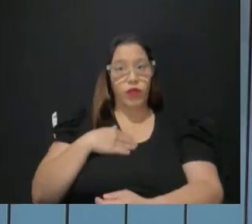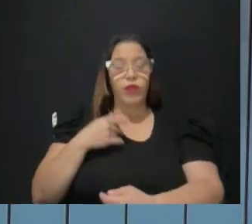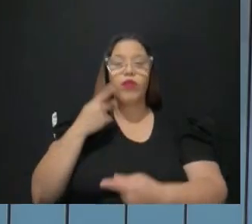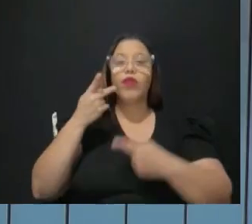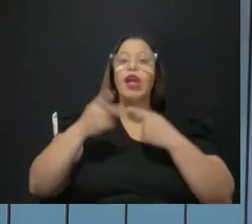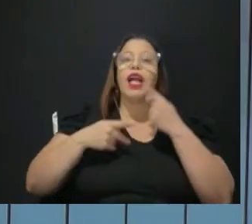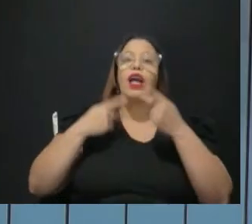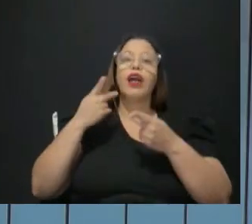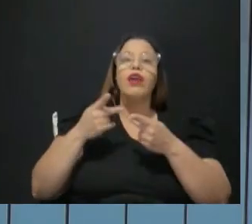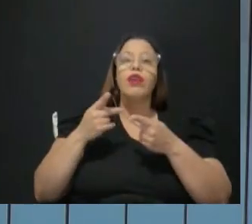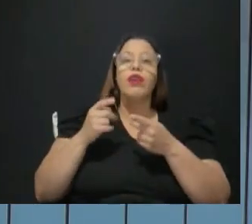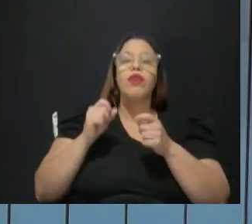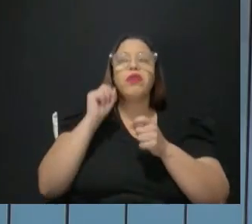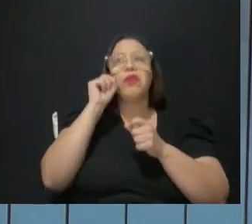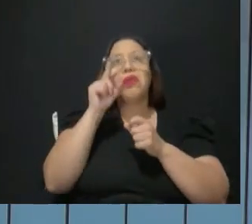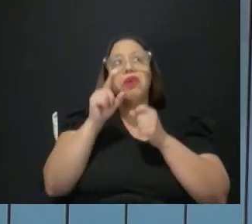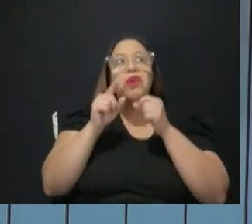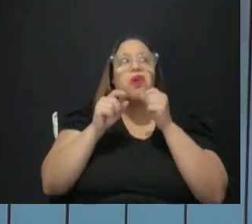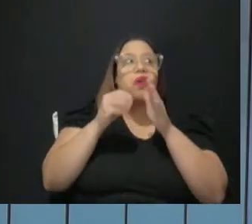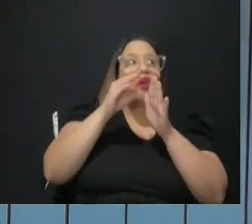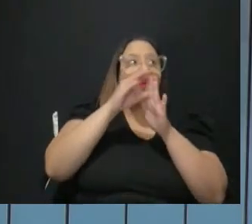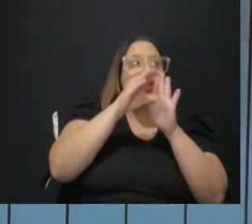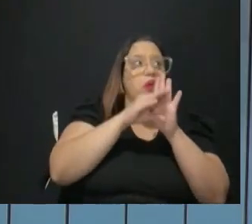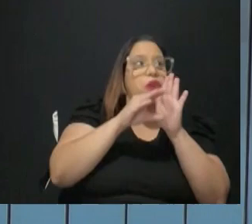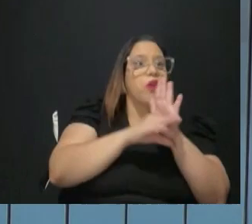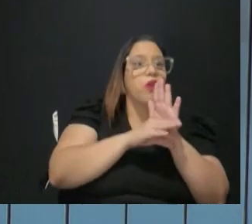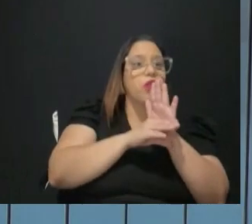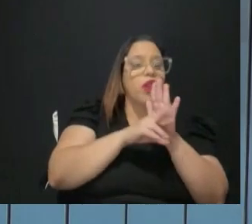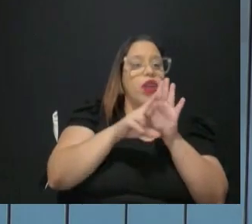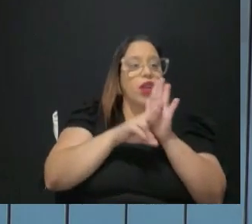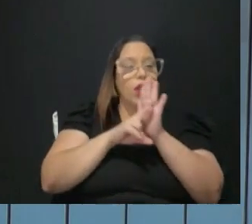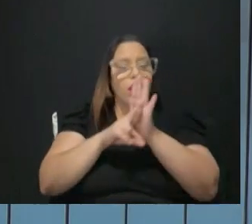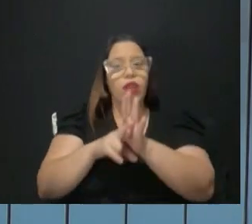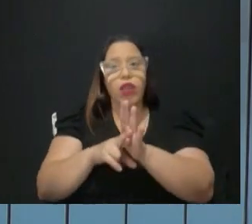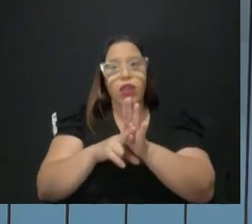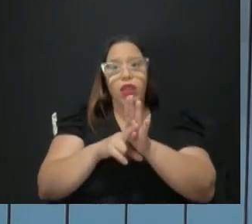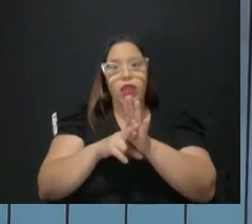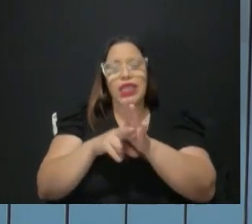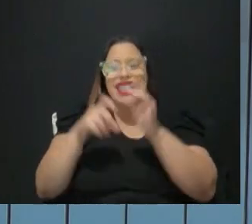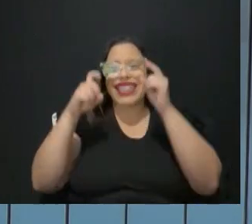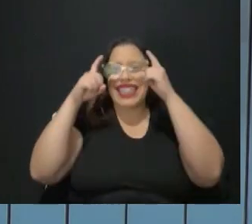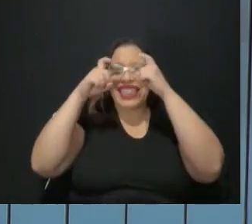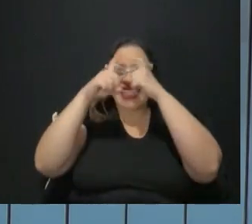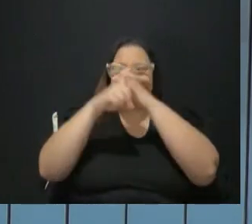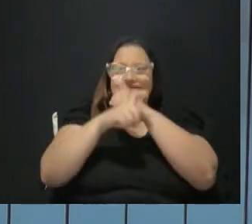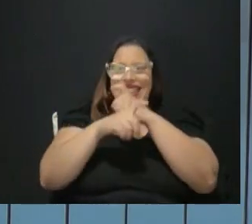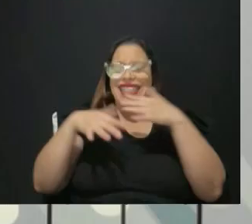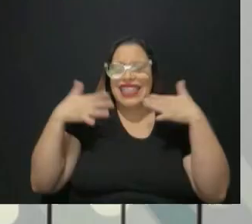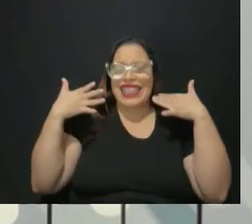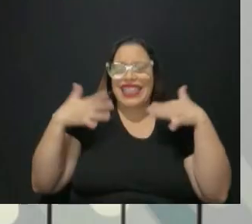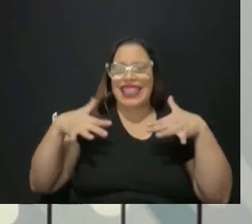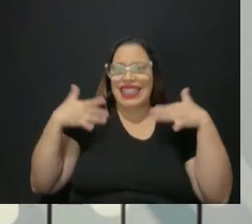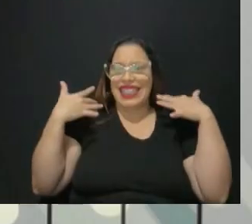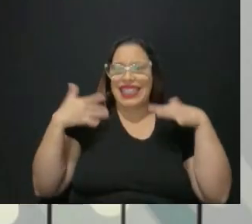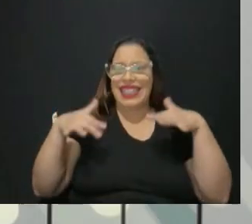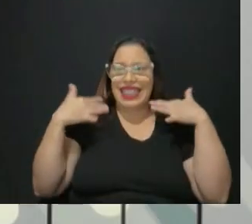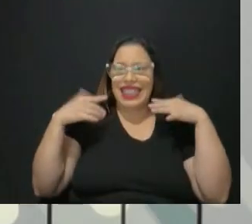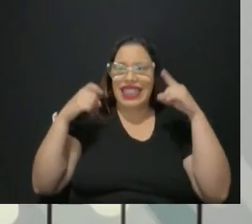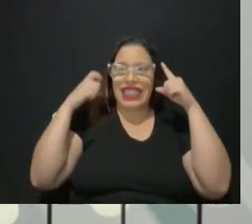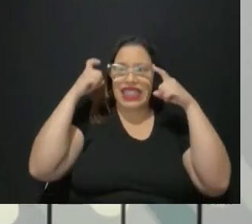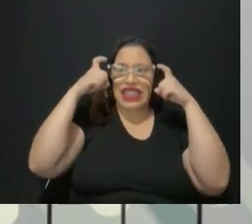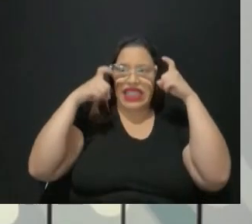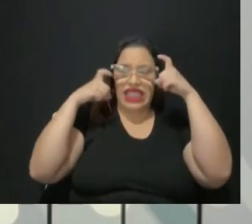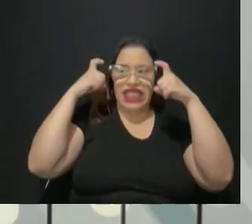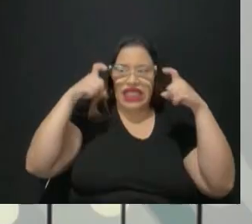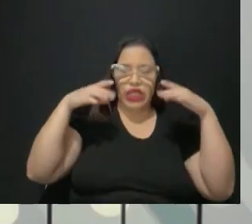um pouquinho o que esses dados eles refletem. É bem preocupante, né? São dados